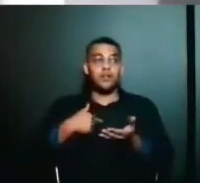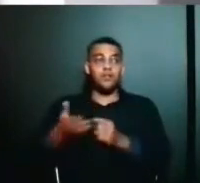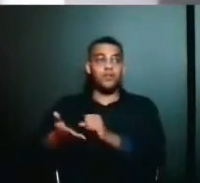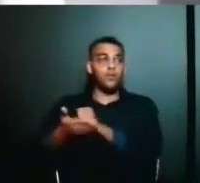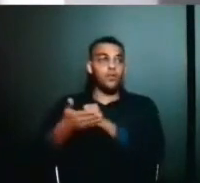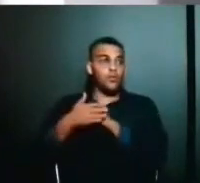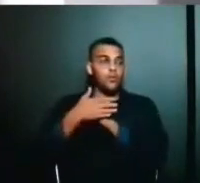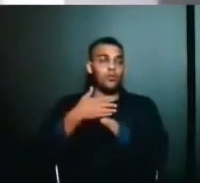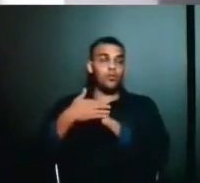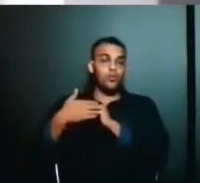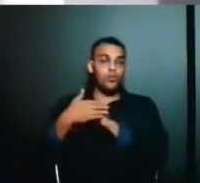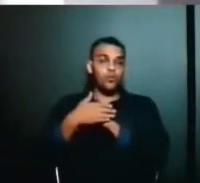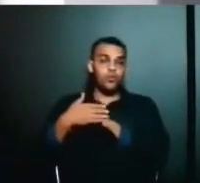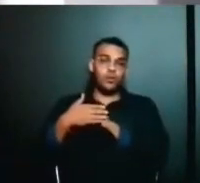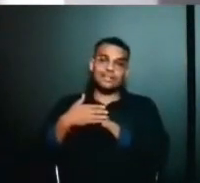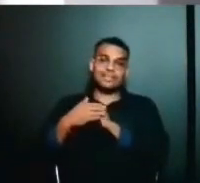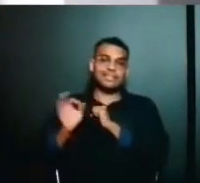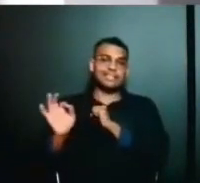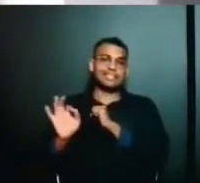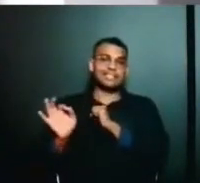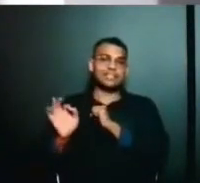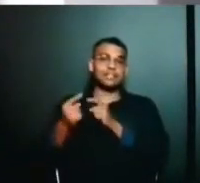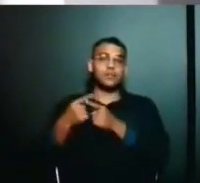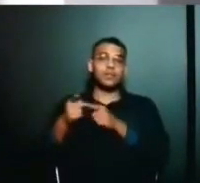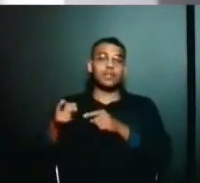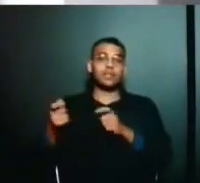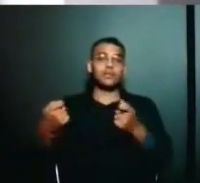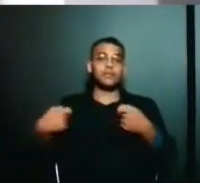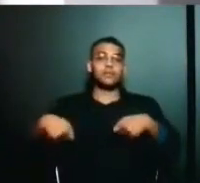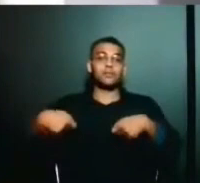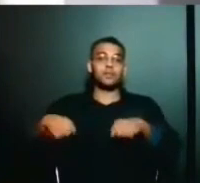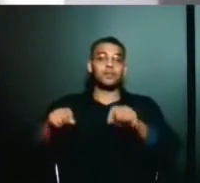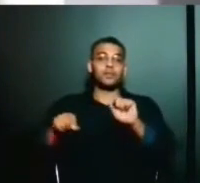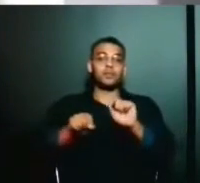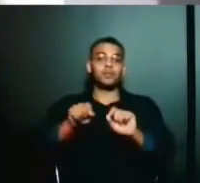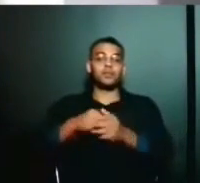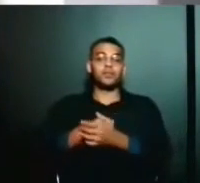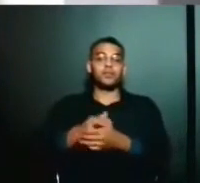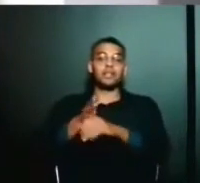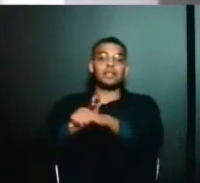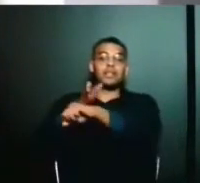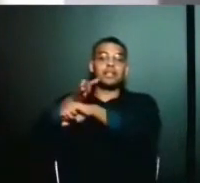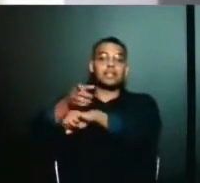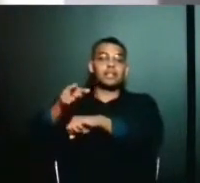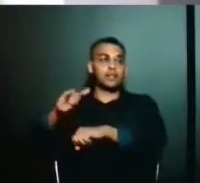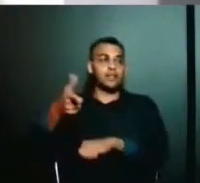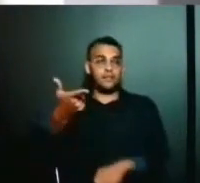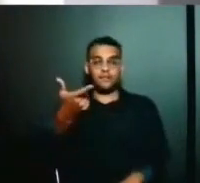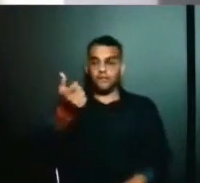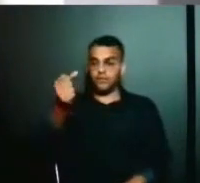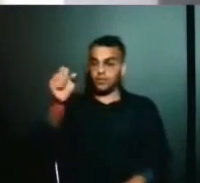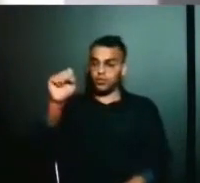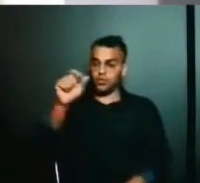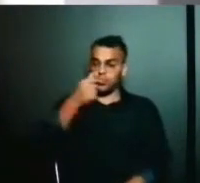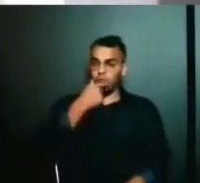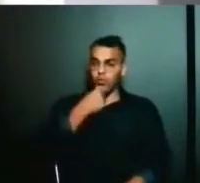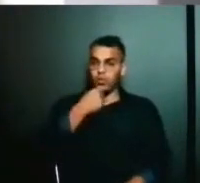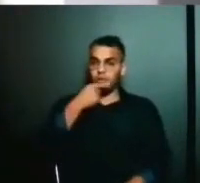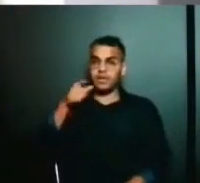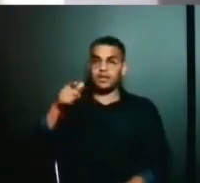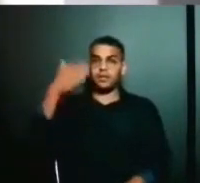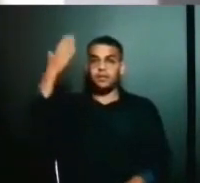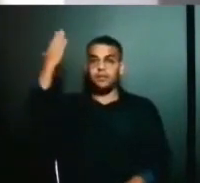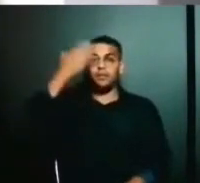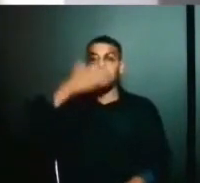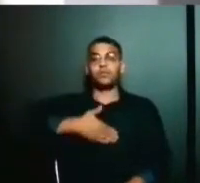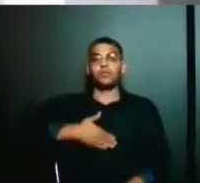tem como. Ela deveria fazer o oposto. Ela deveria entrar nessa classe de 28 meninos e provar que ela